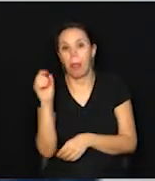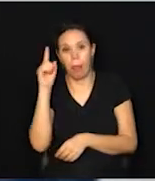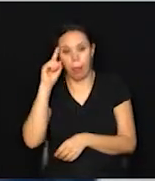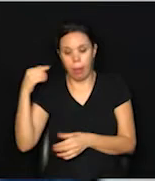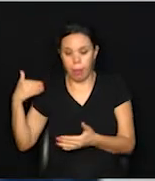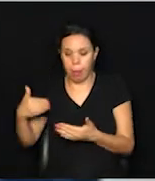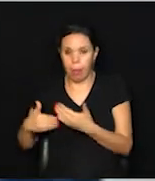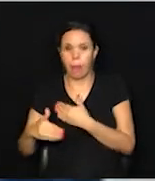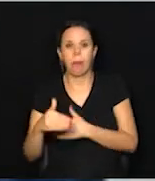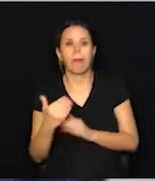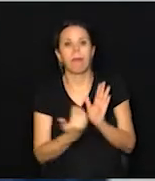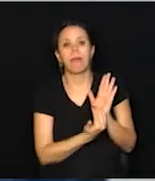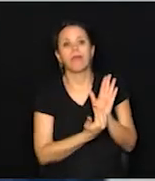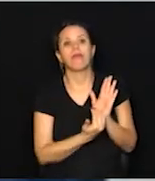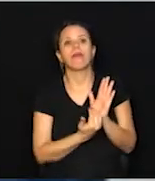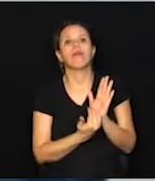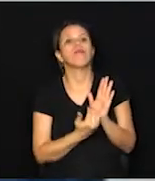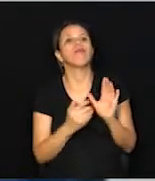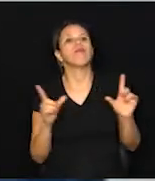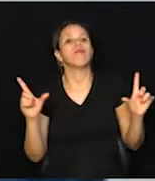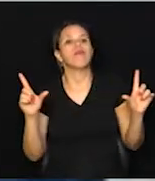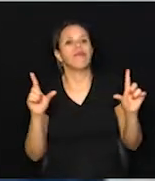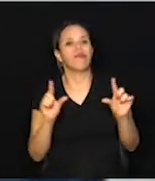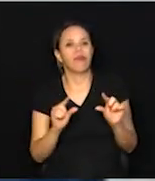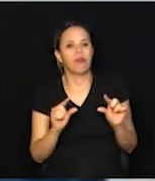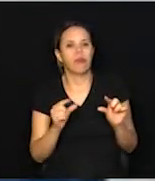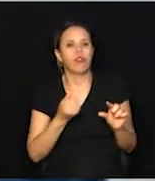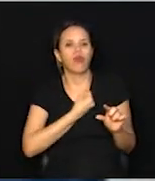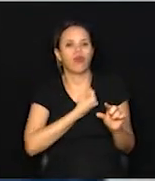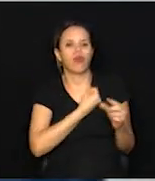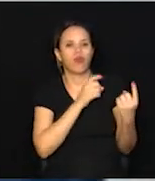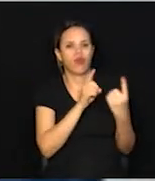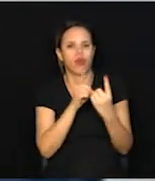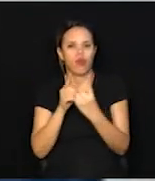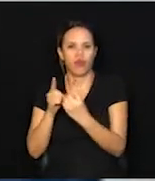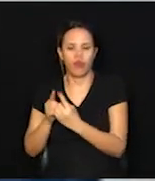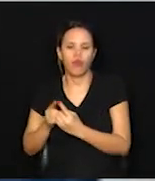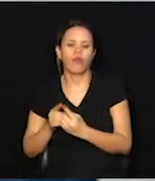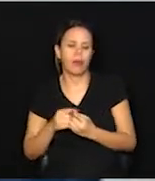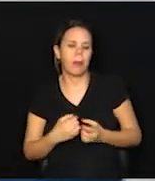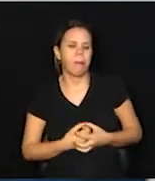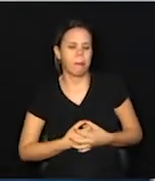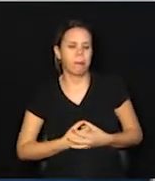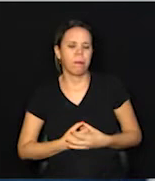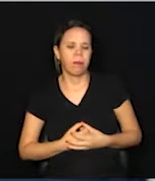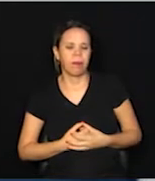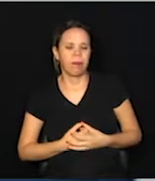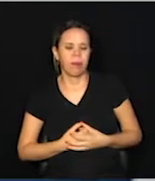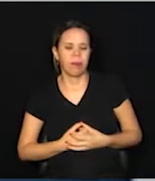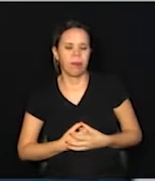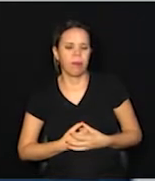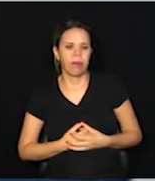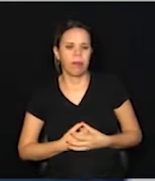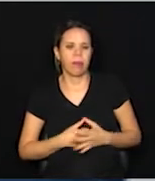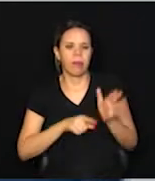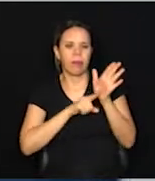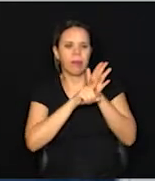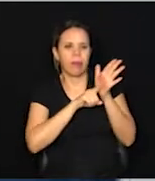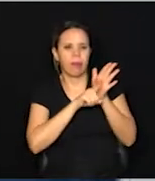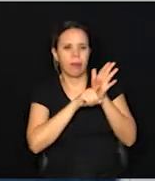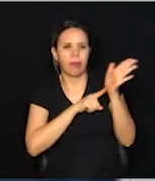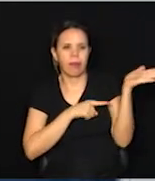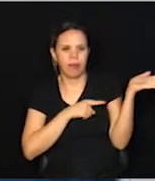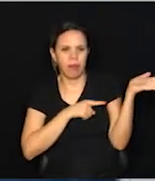um decréscimo muito significativo do número de atendimentos na porta. Eu estou aqui com estatística.